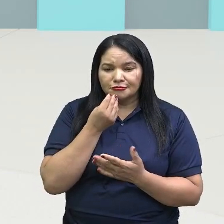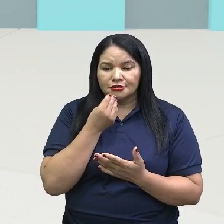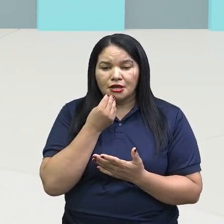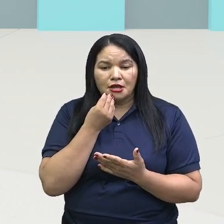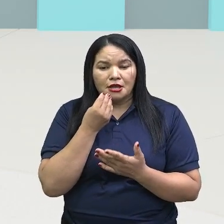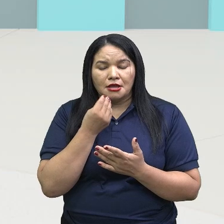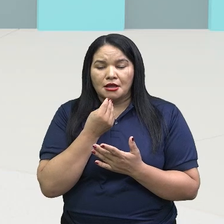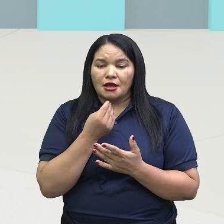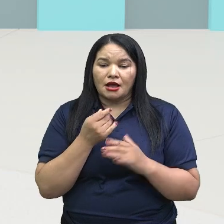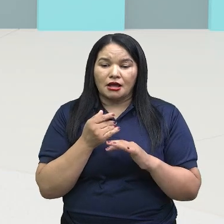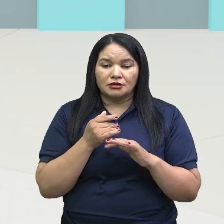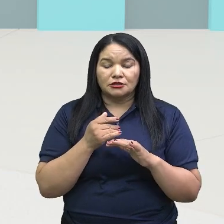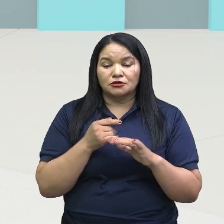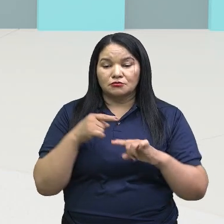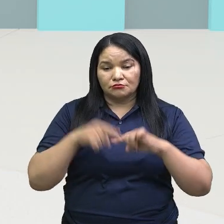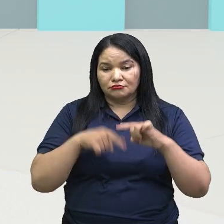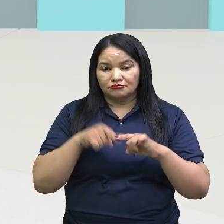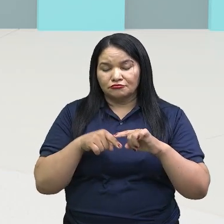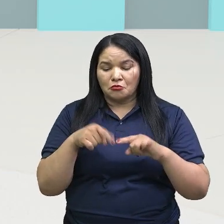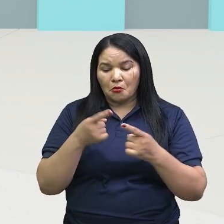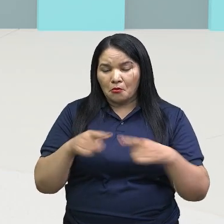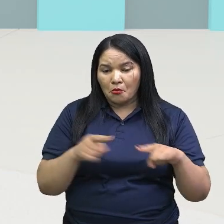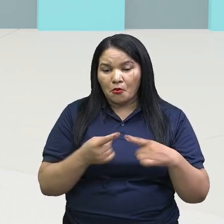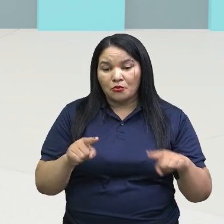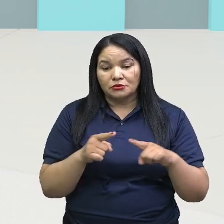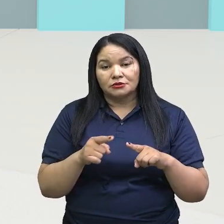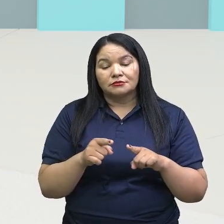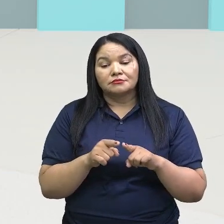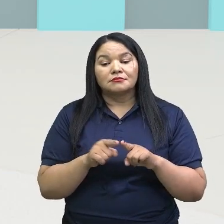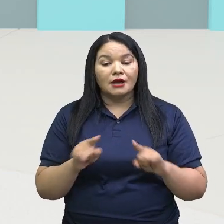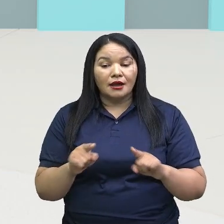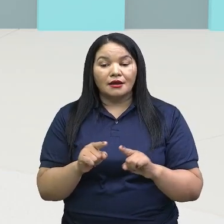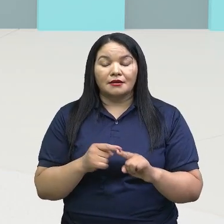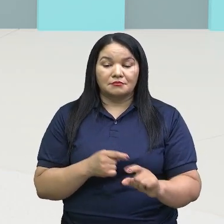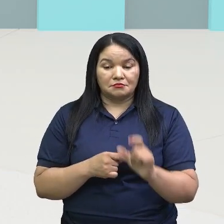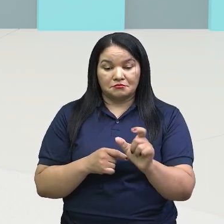ele tocasse um instrumento musical. Então, para que?